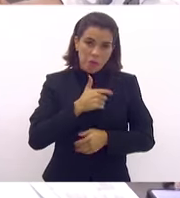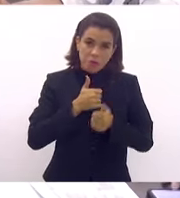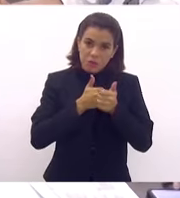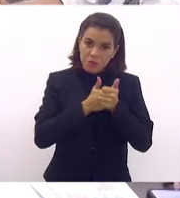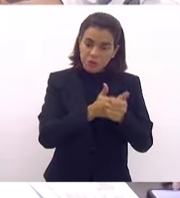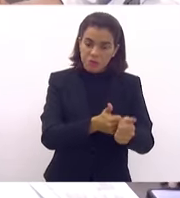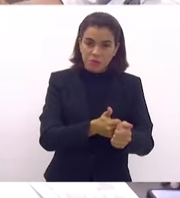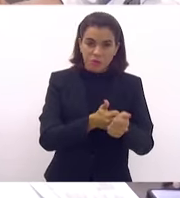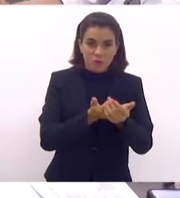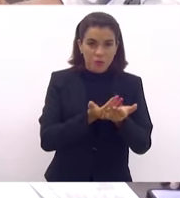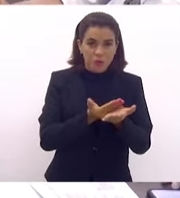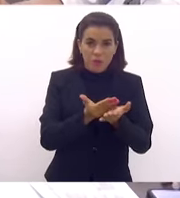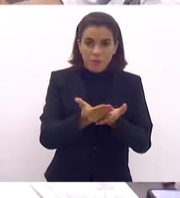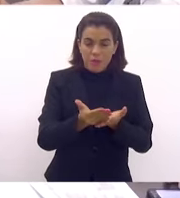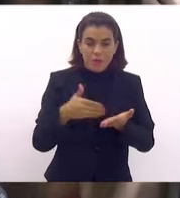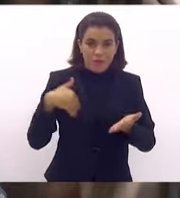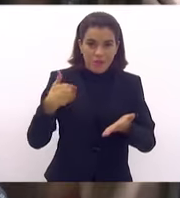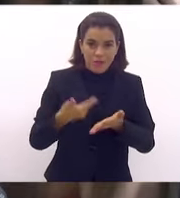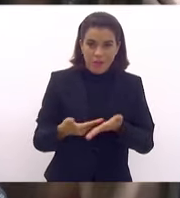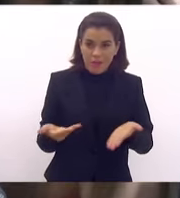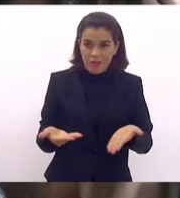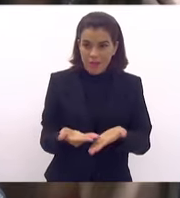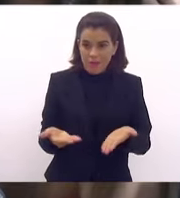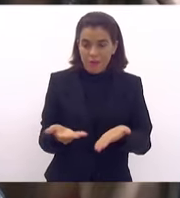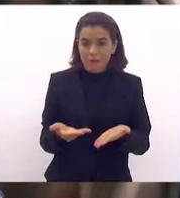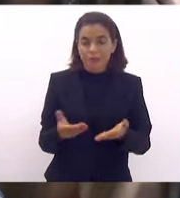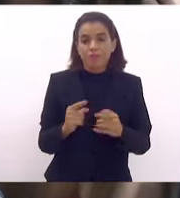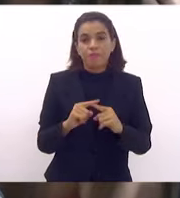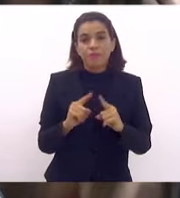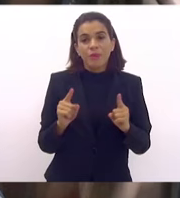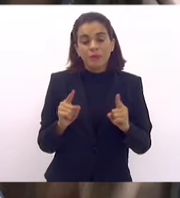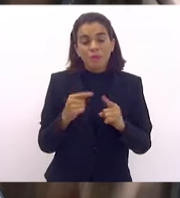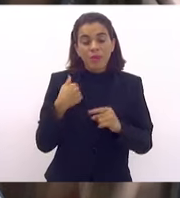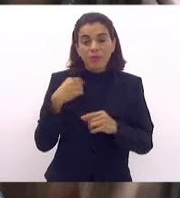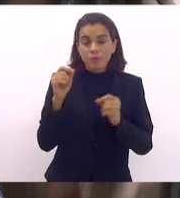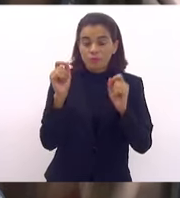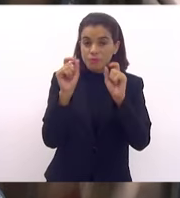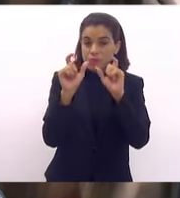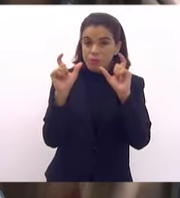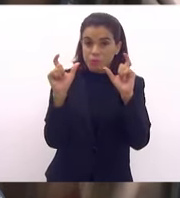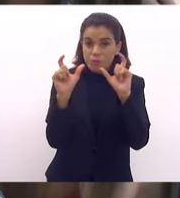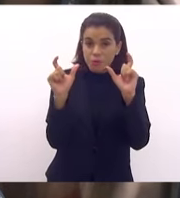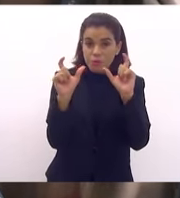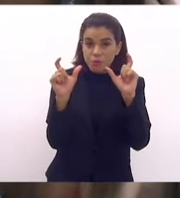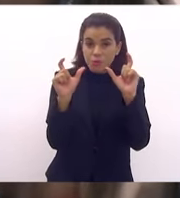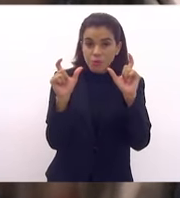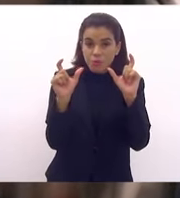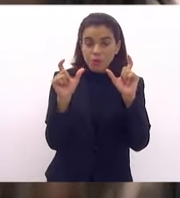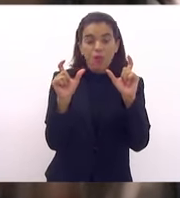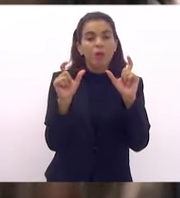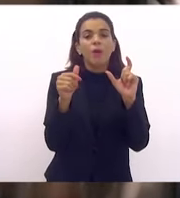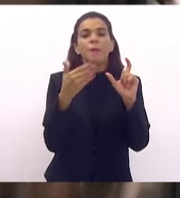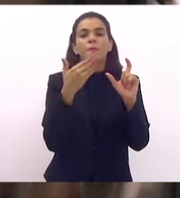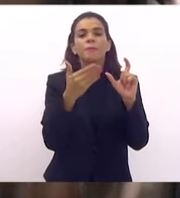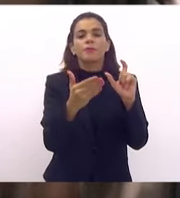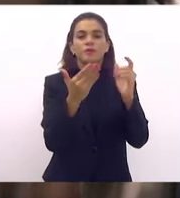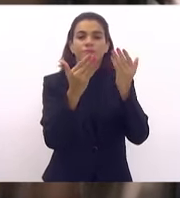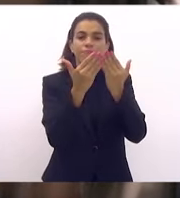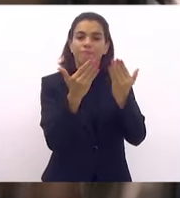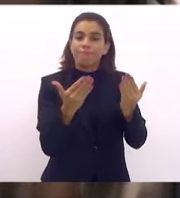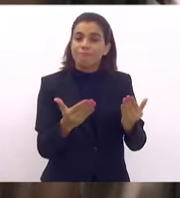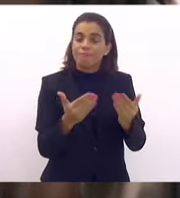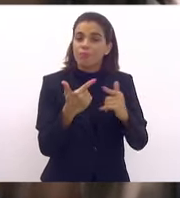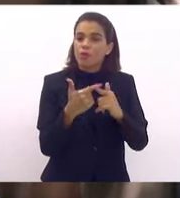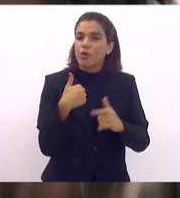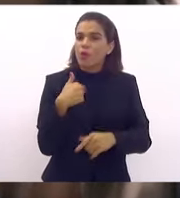início. Não é? O que me chamou a atenção a fazer o pedido de vista é justamente porque me